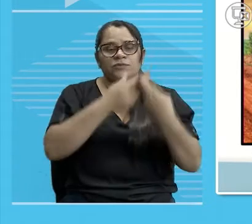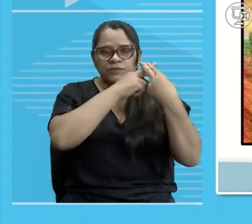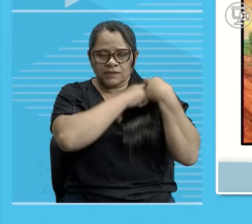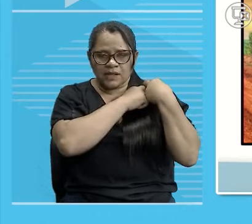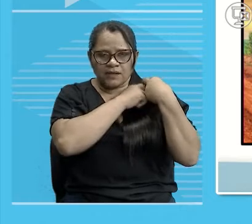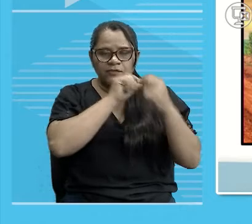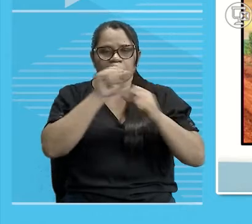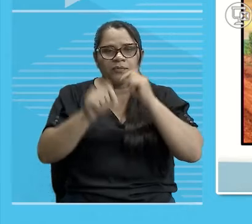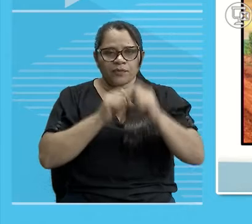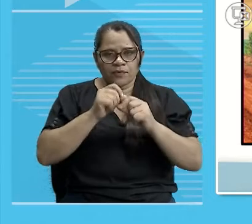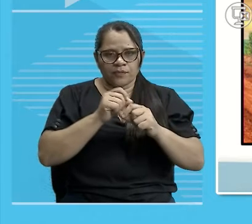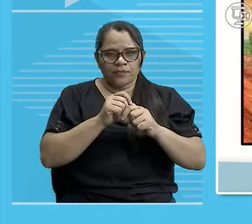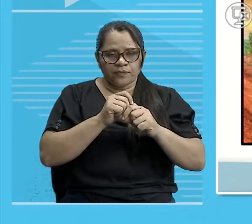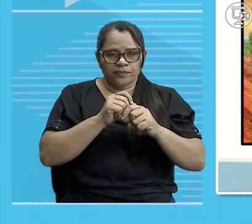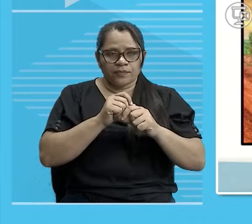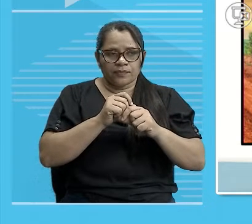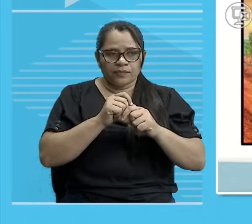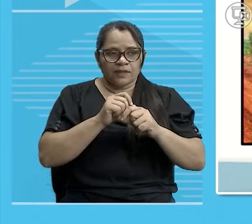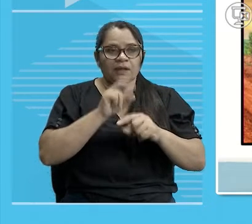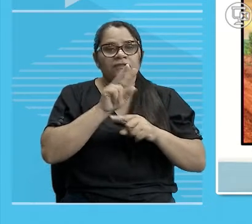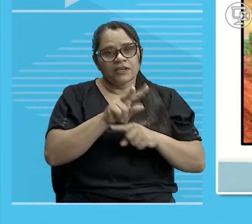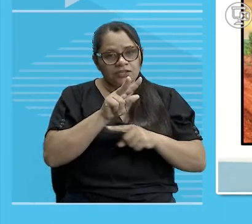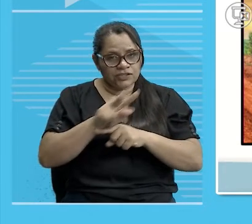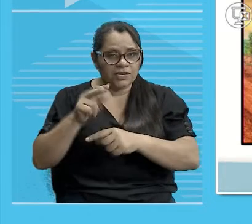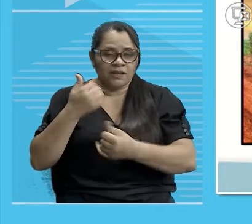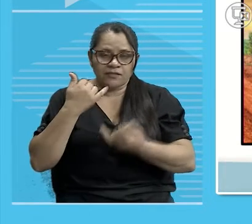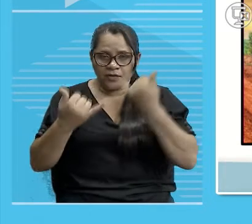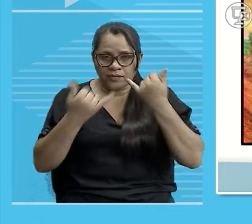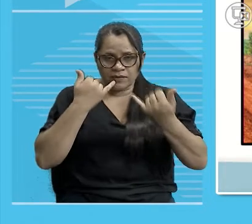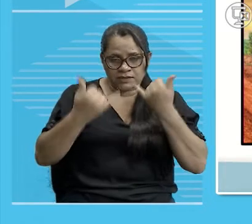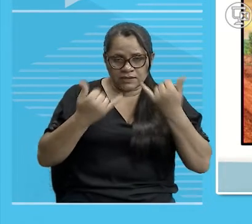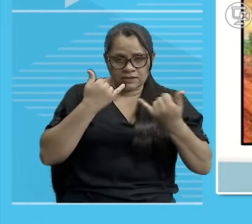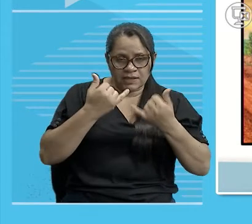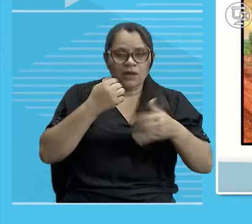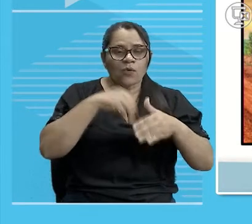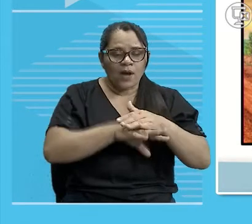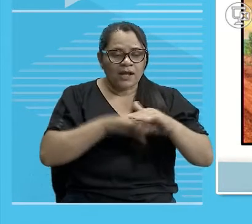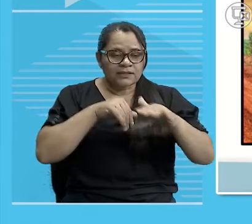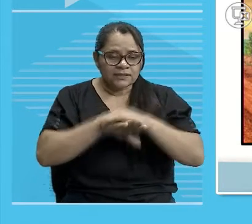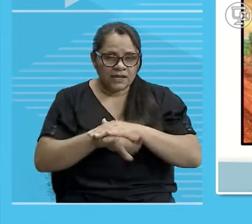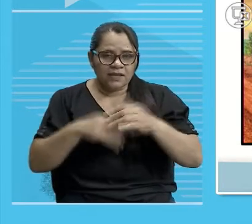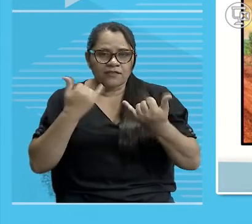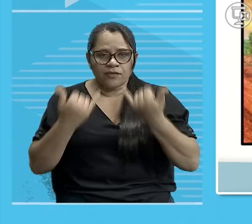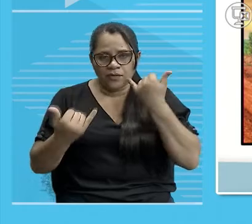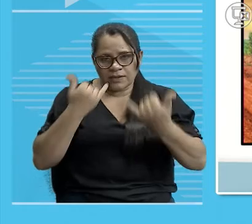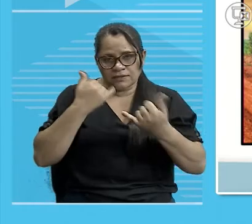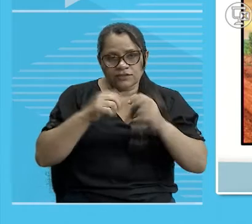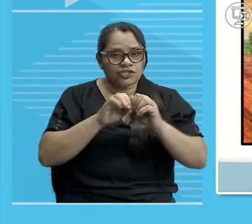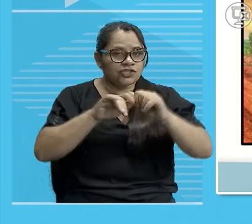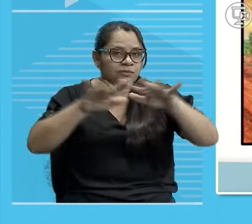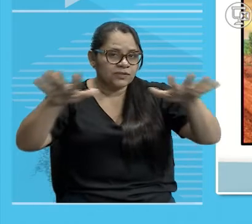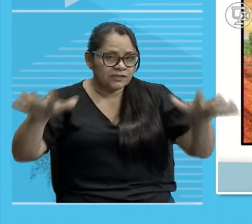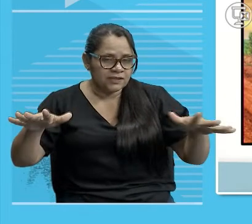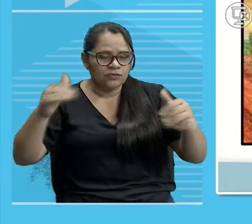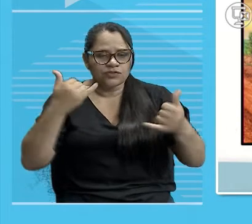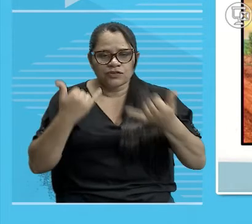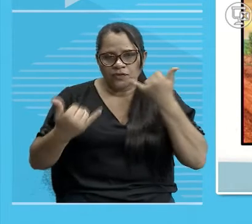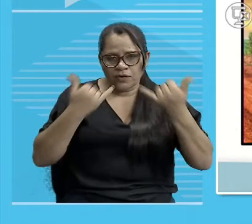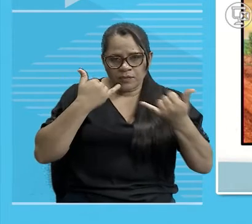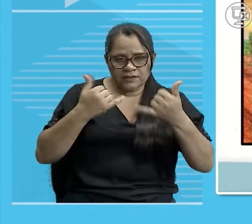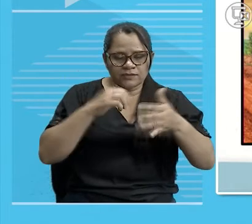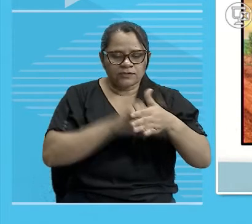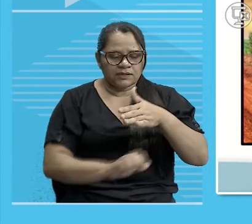otimizar e monitorar capacitação armazenamento e Distribuição de dados em toda a